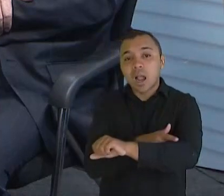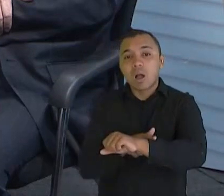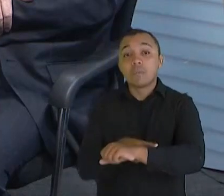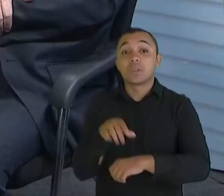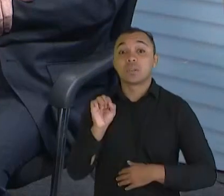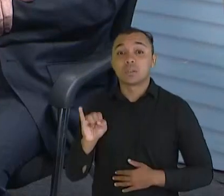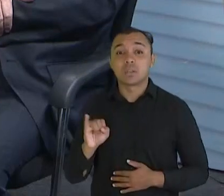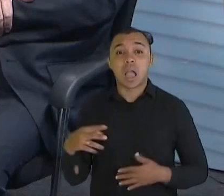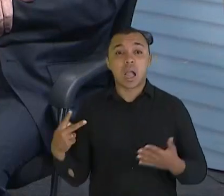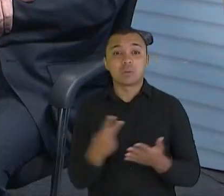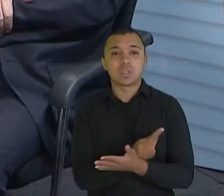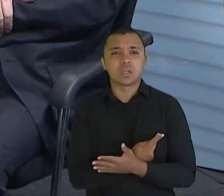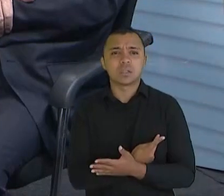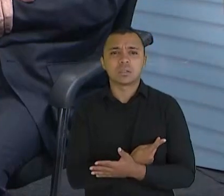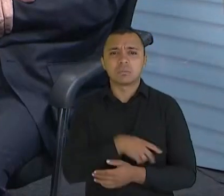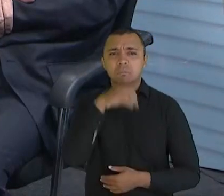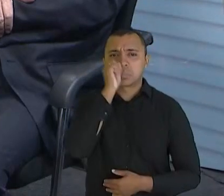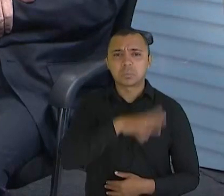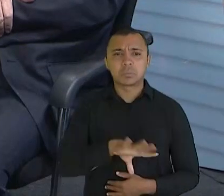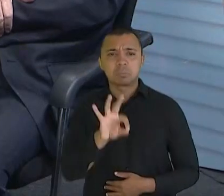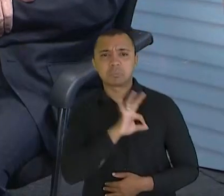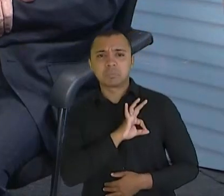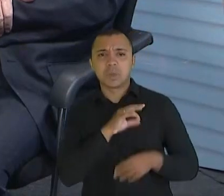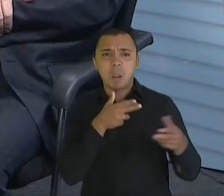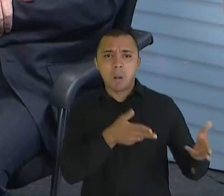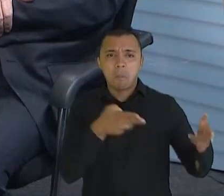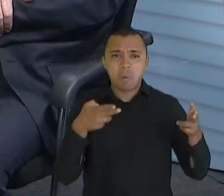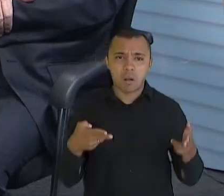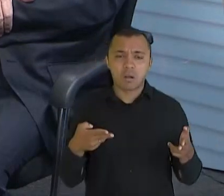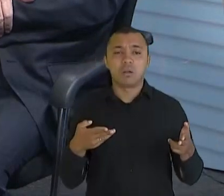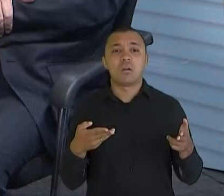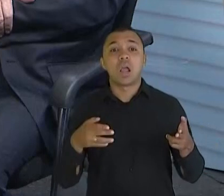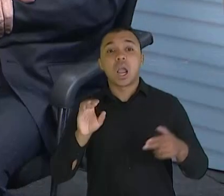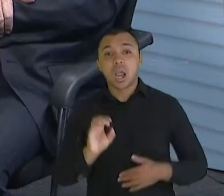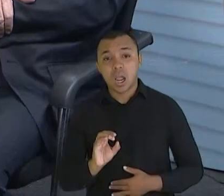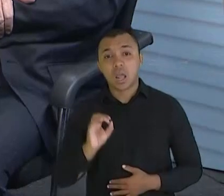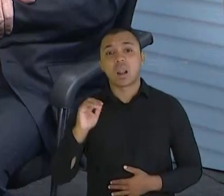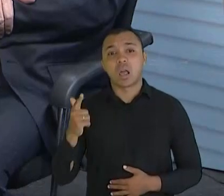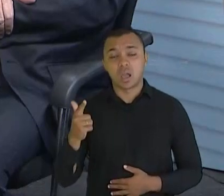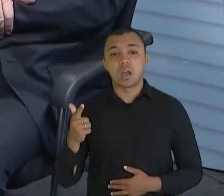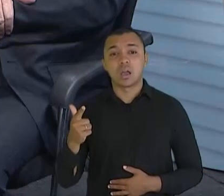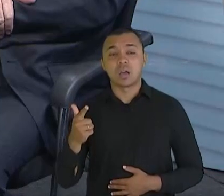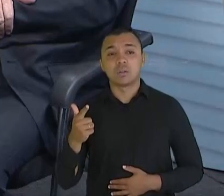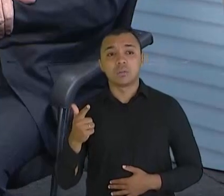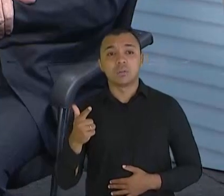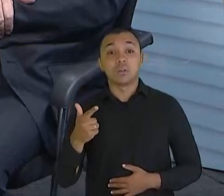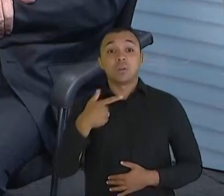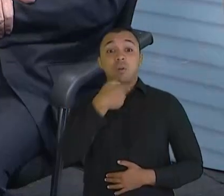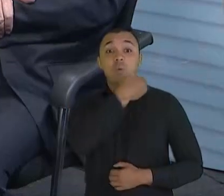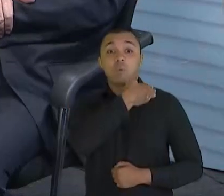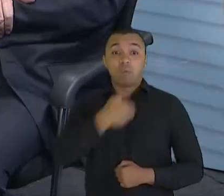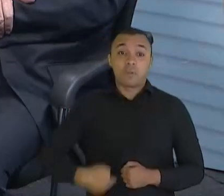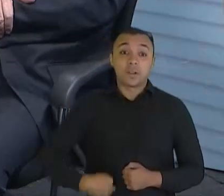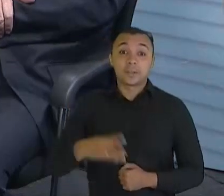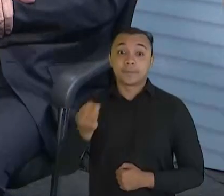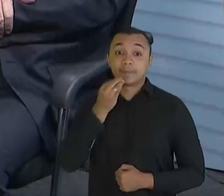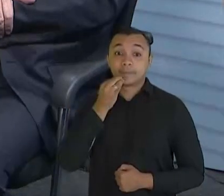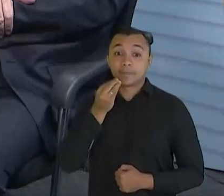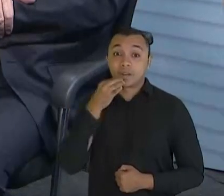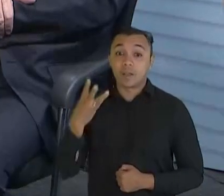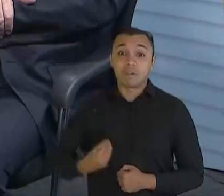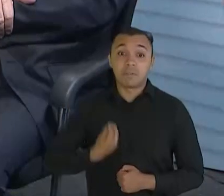ilegal, brutal, violenta, é óbvio que o Estado ele vai ter que se fazer presente de